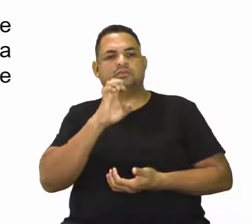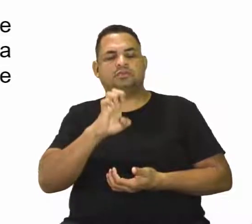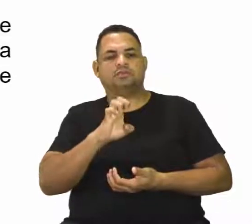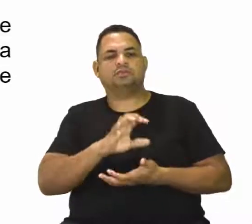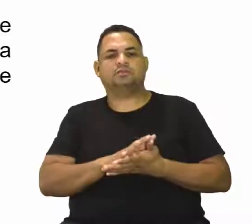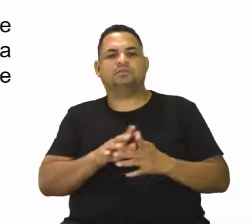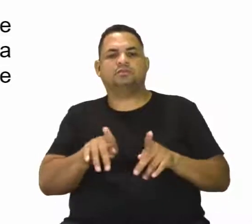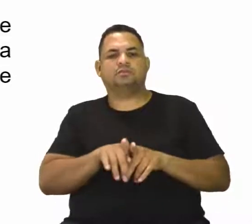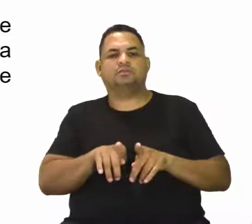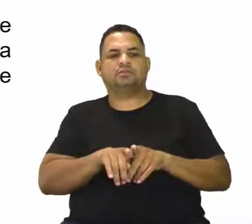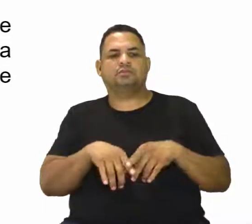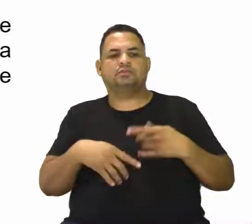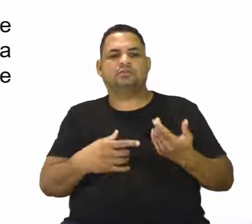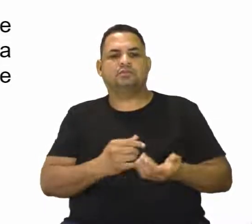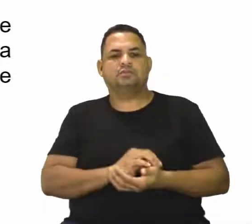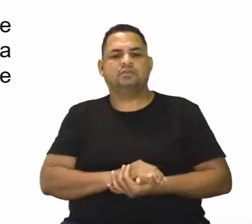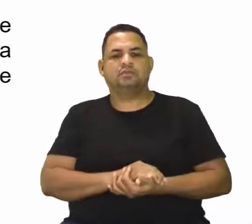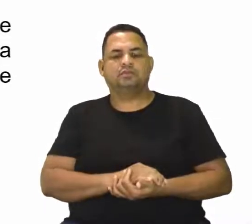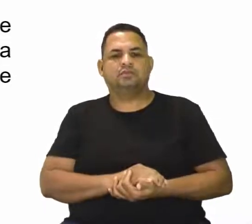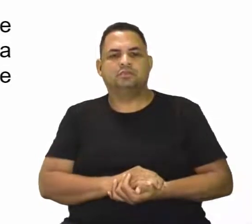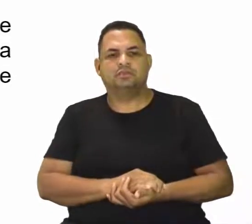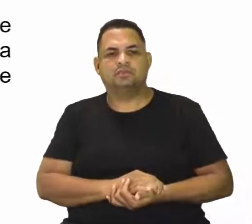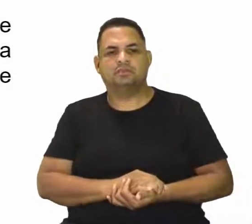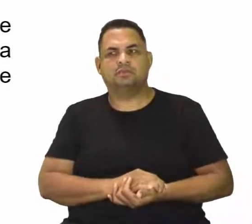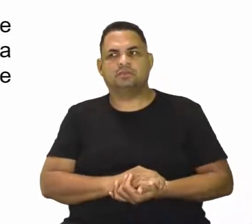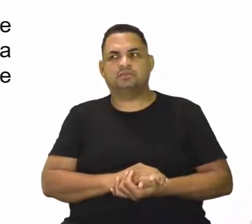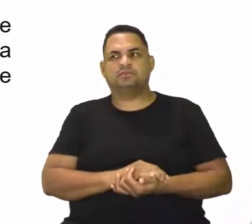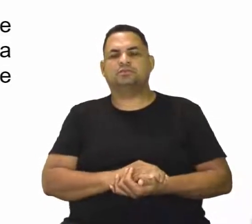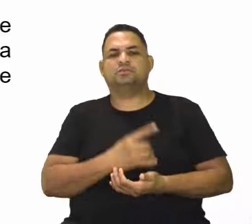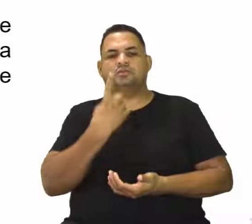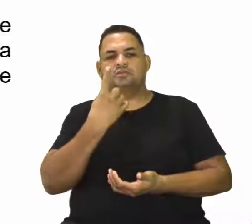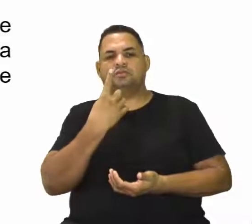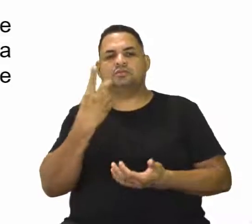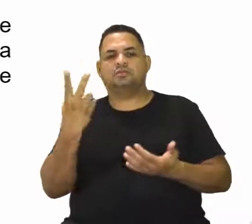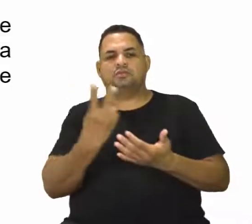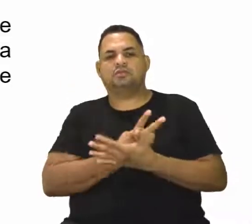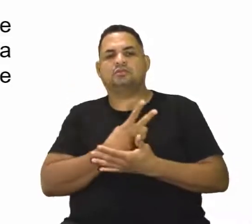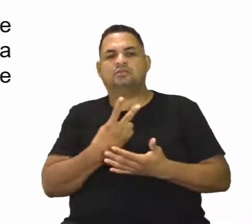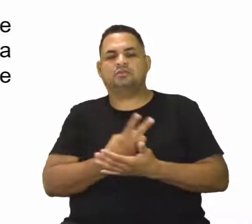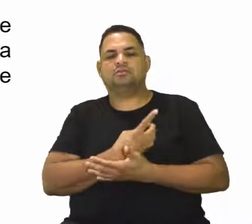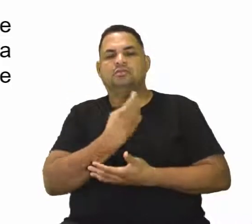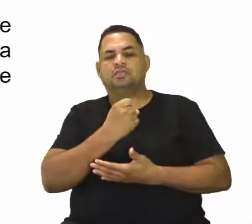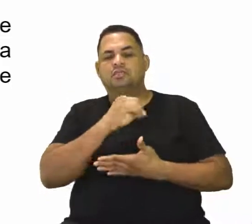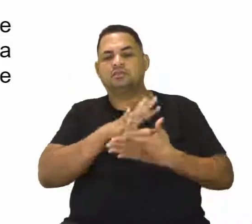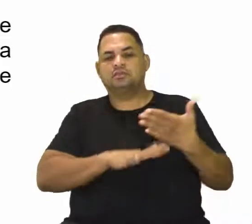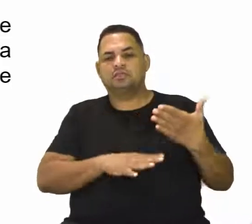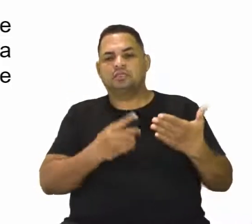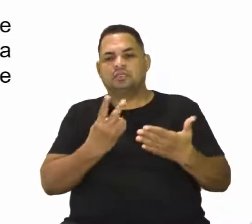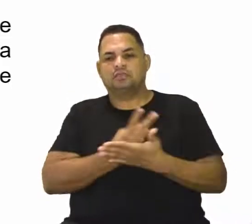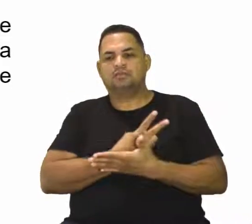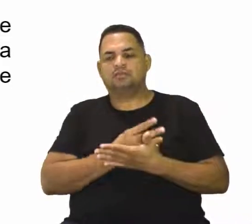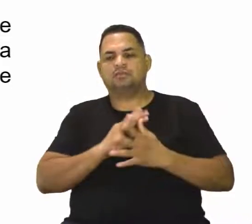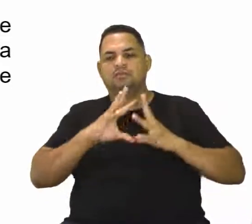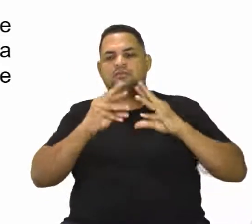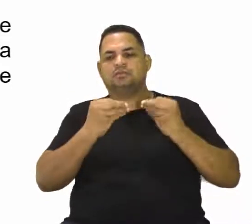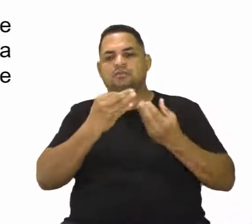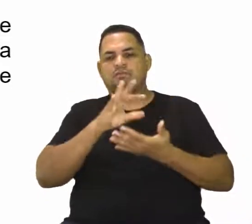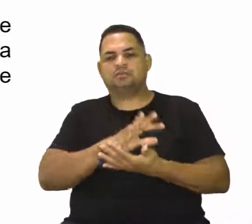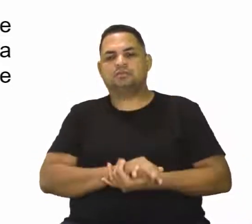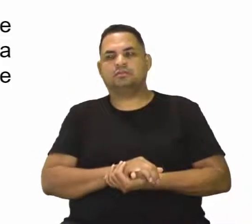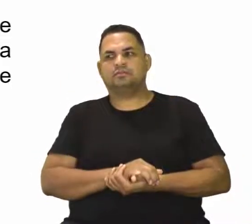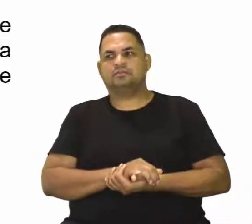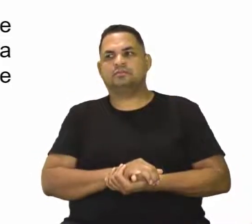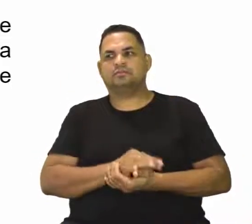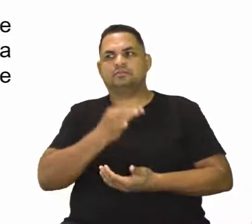de e também e vejam apenas uma está errada todas